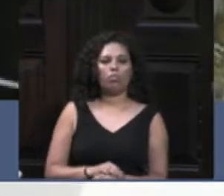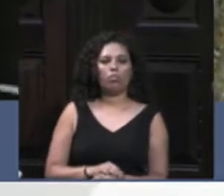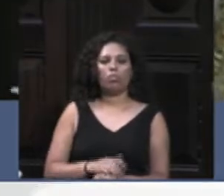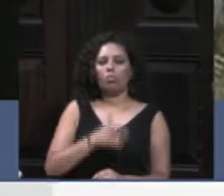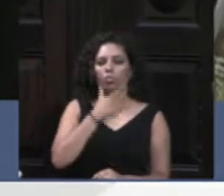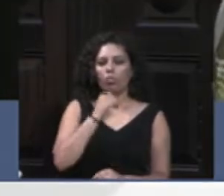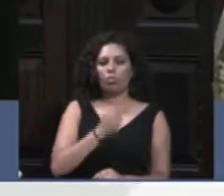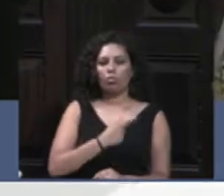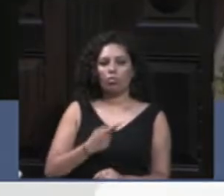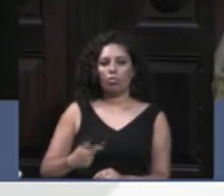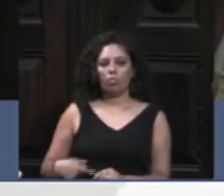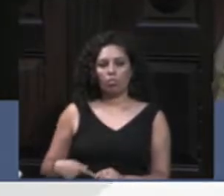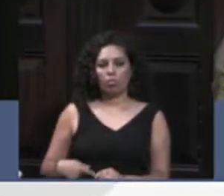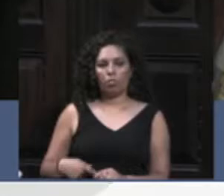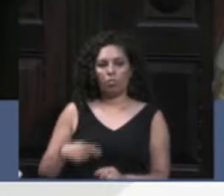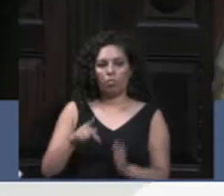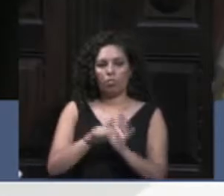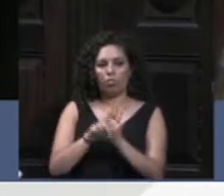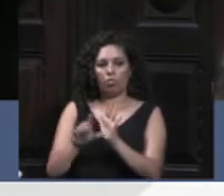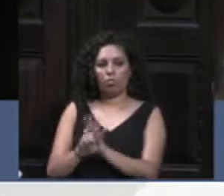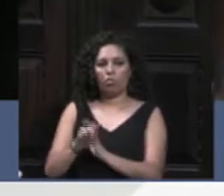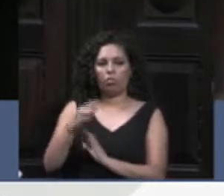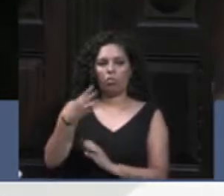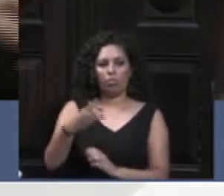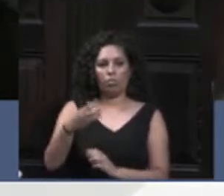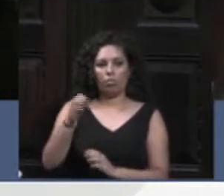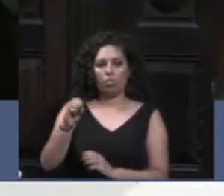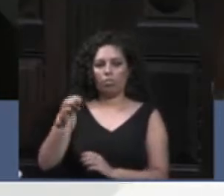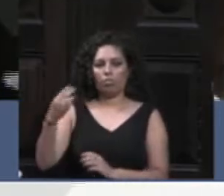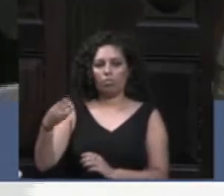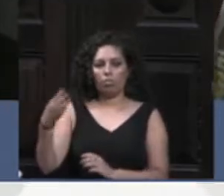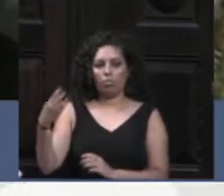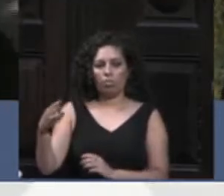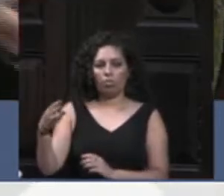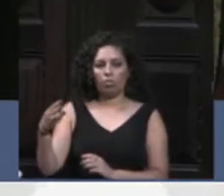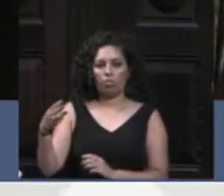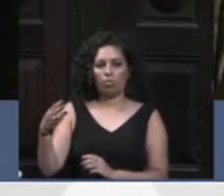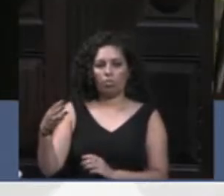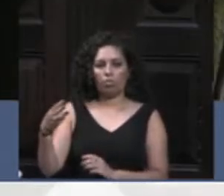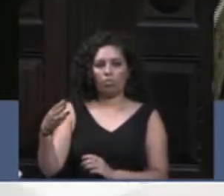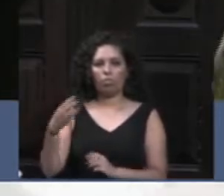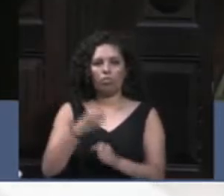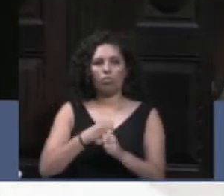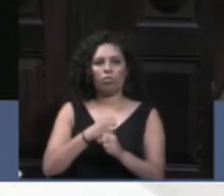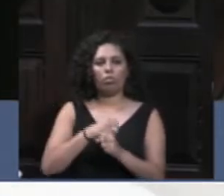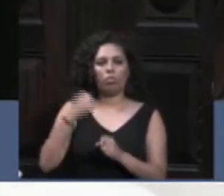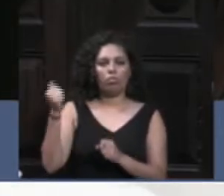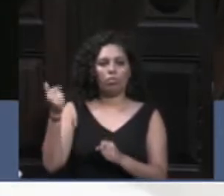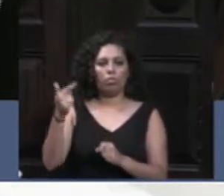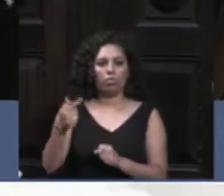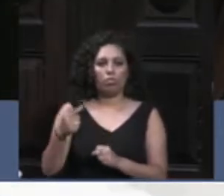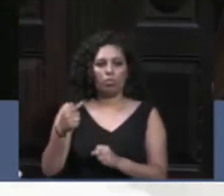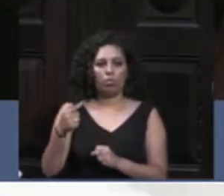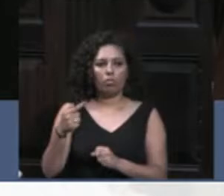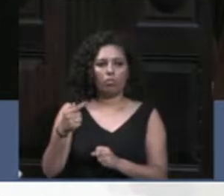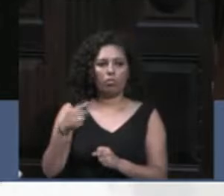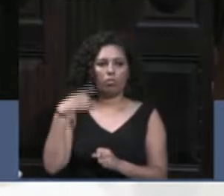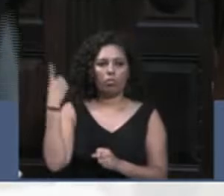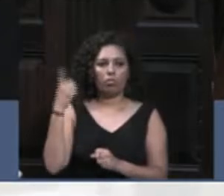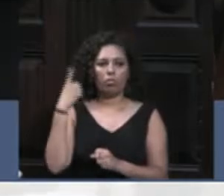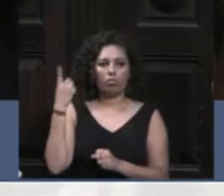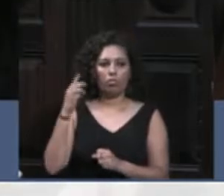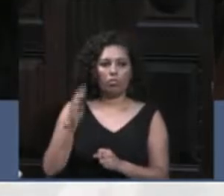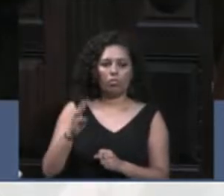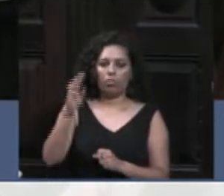Senhor presidente, PL 3033 de 17, de autoria do